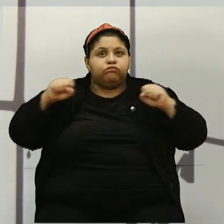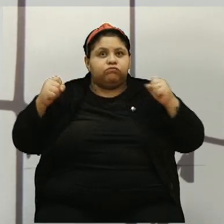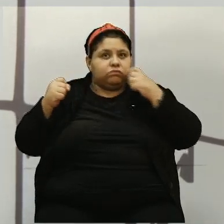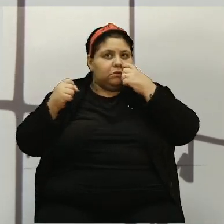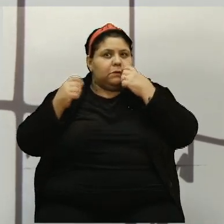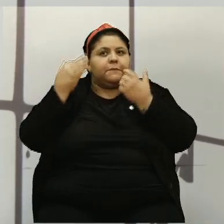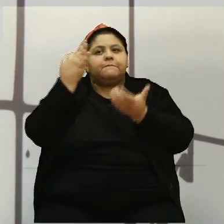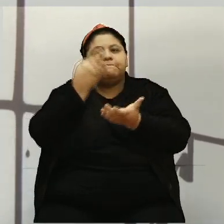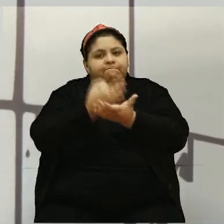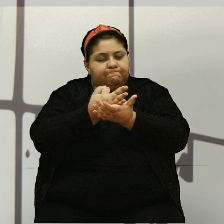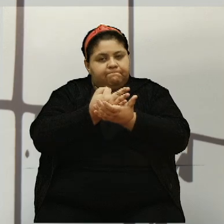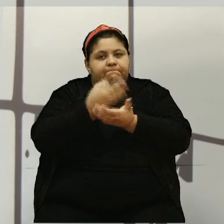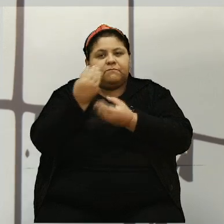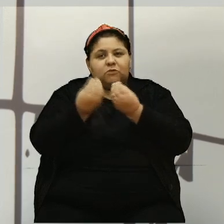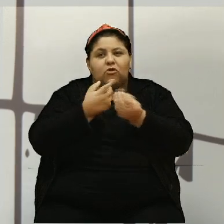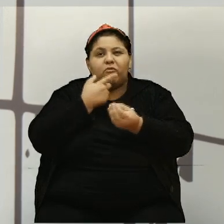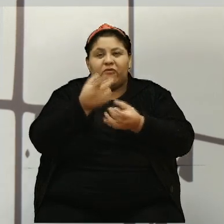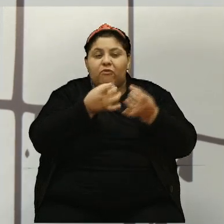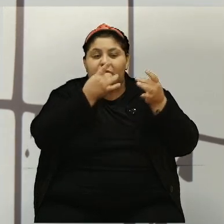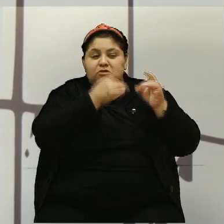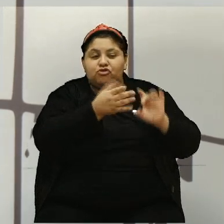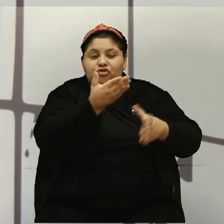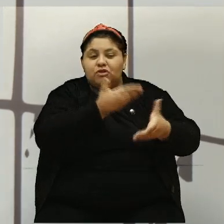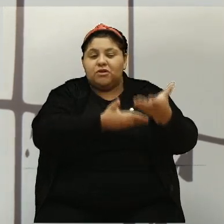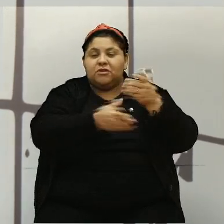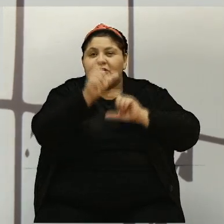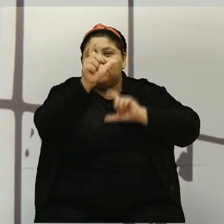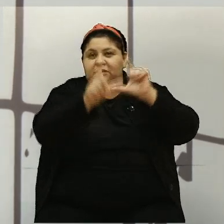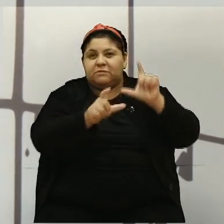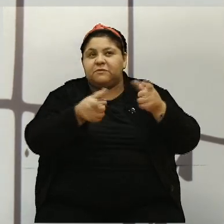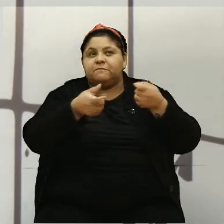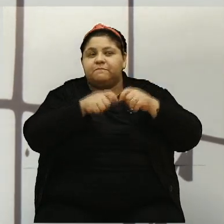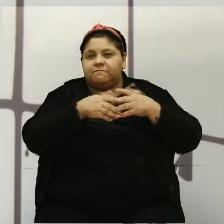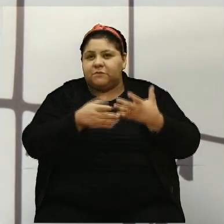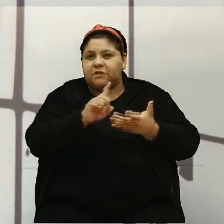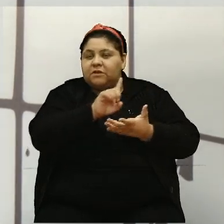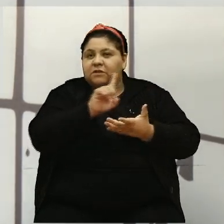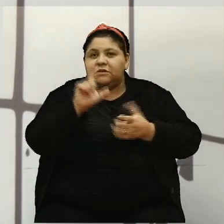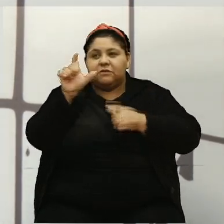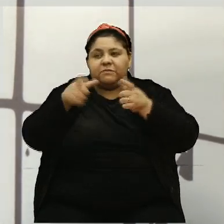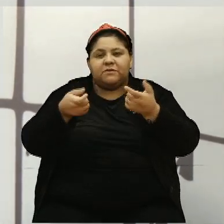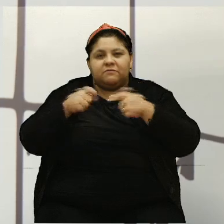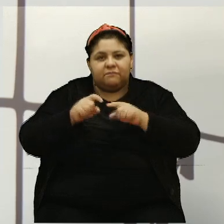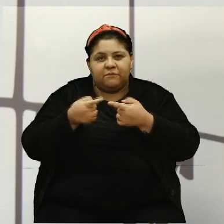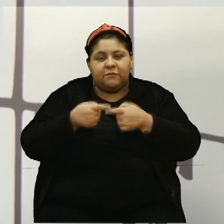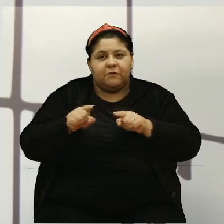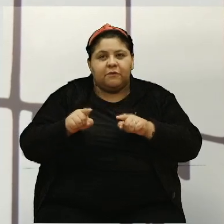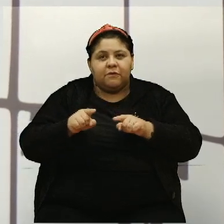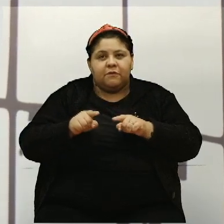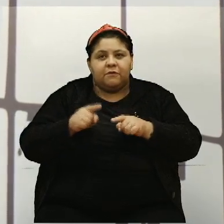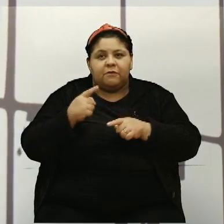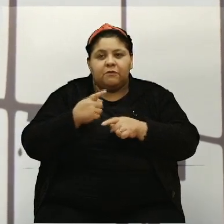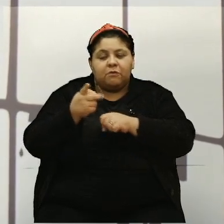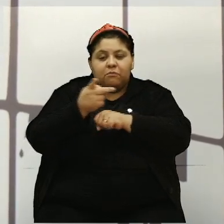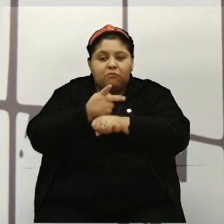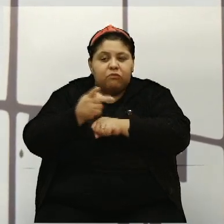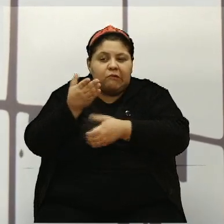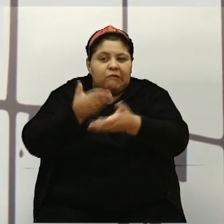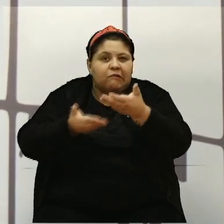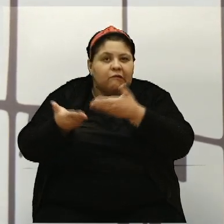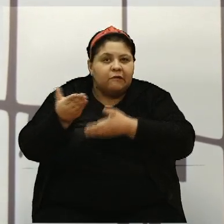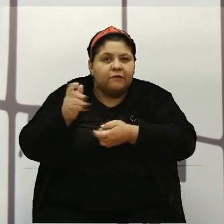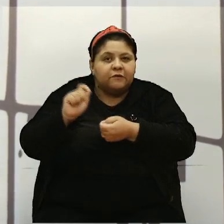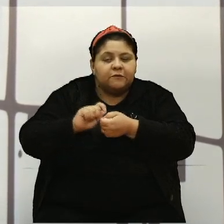faltas. E isso, como você falou, afeta o atendimento das pessoas que realmente precisam. Não que essas pessoas não precisam, mas justamente procurou o atendimento, então que se